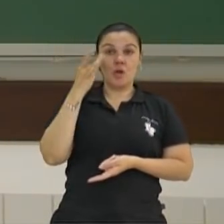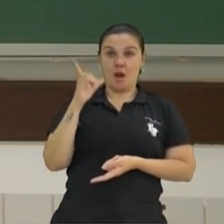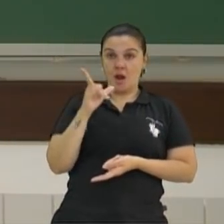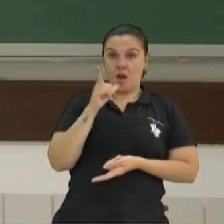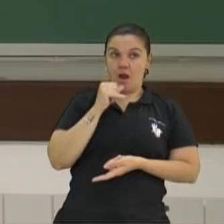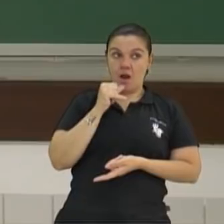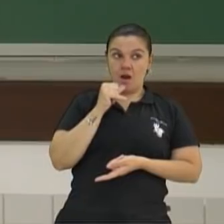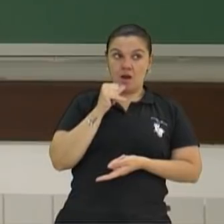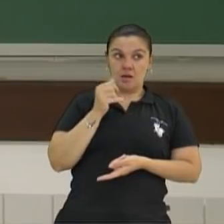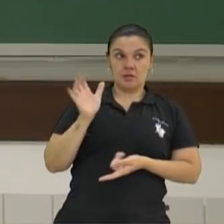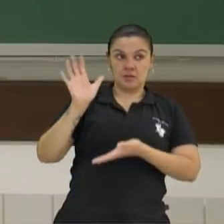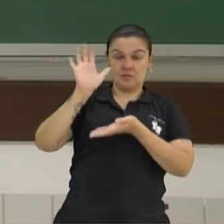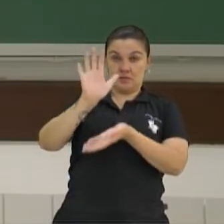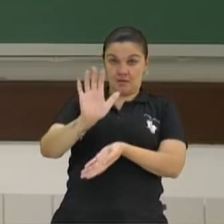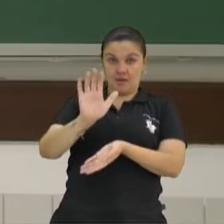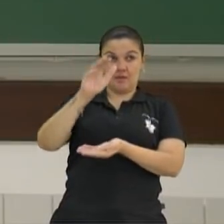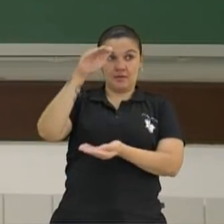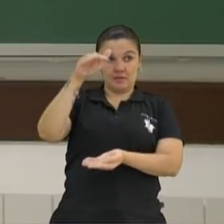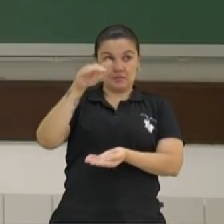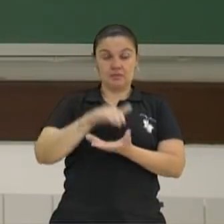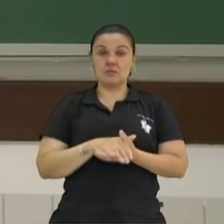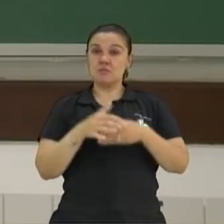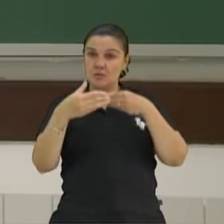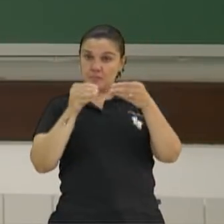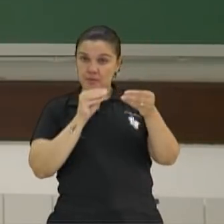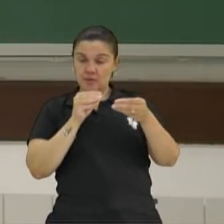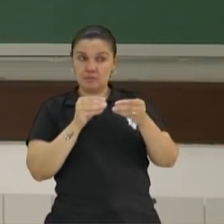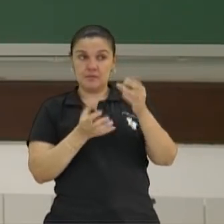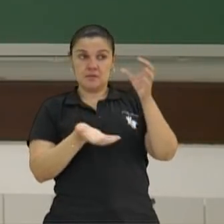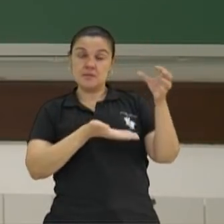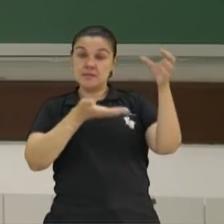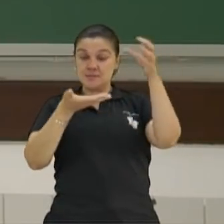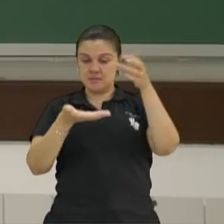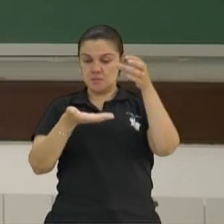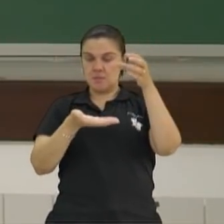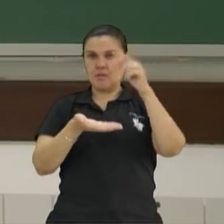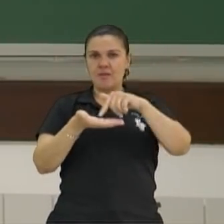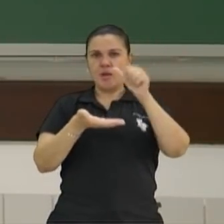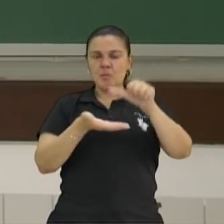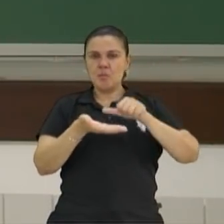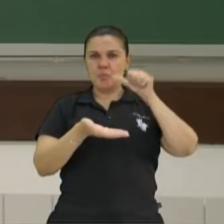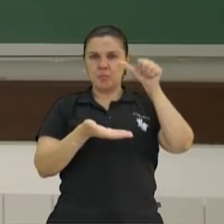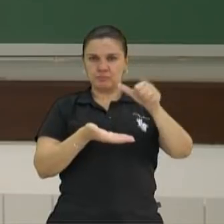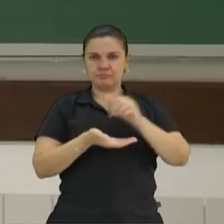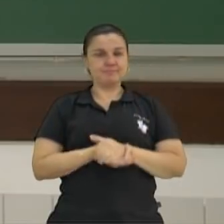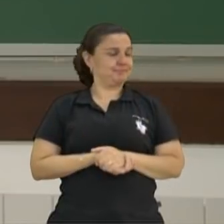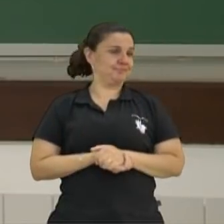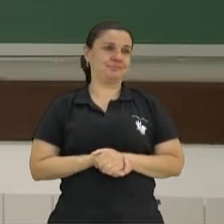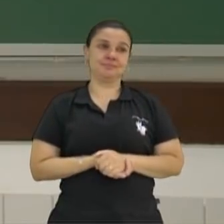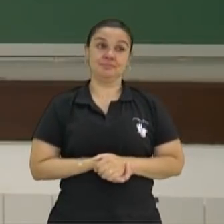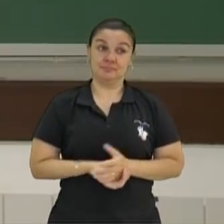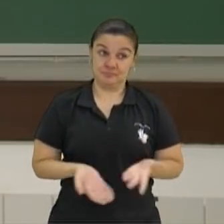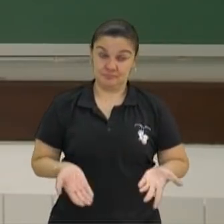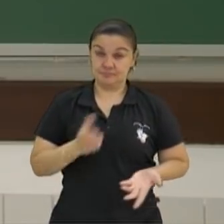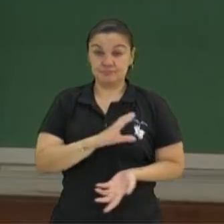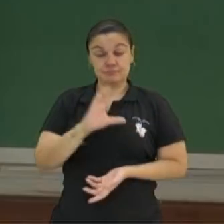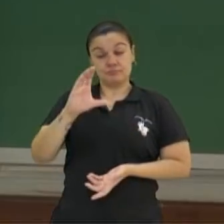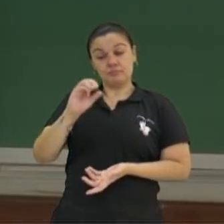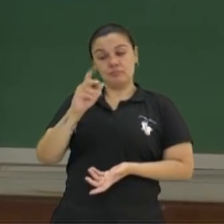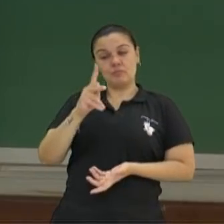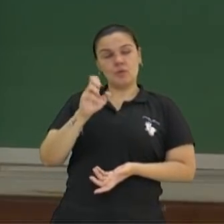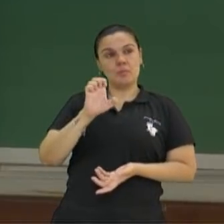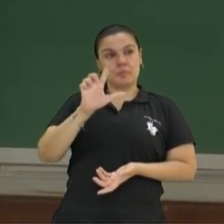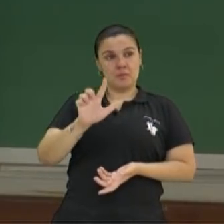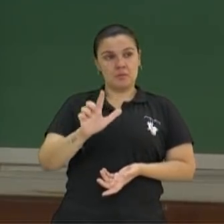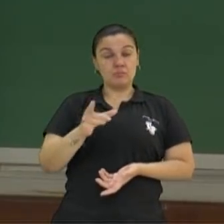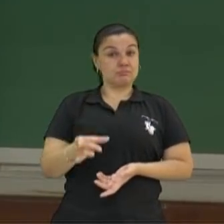poderia, ao estar armazenada dentro de uma garrafa plástica sobre o medidor de luz, influenciar no consumo. A Copel, por sua vez,